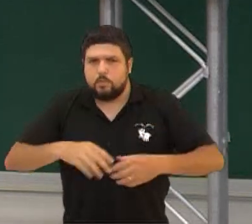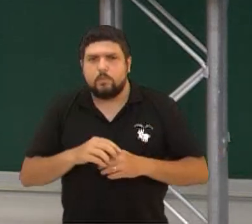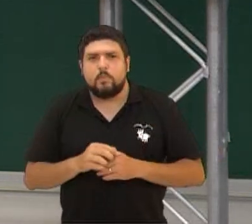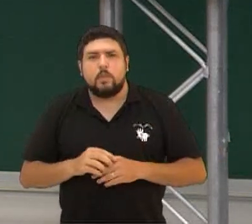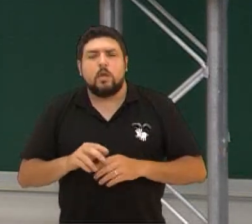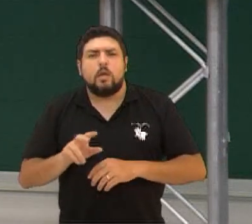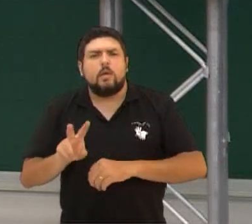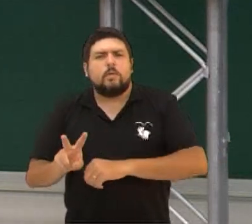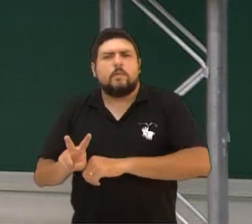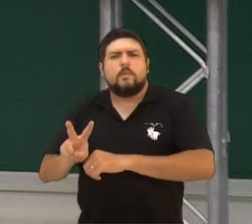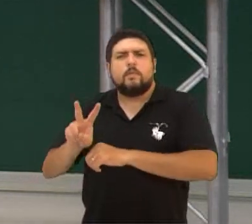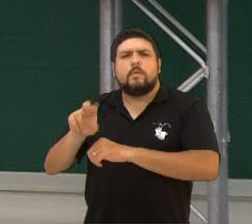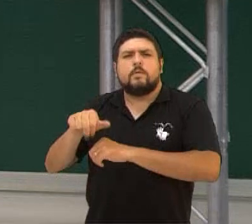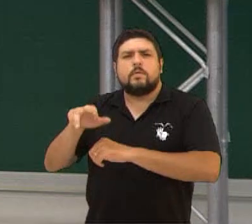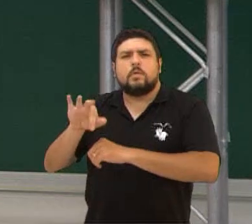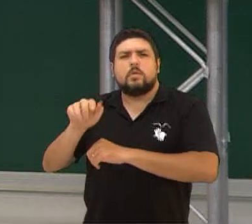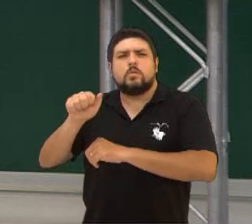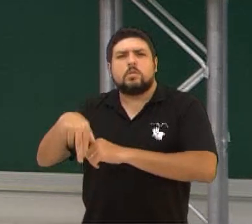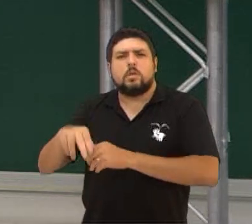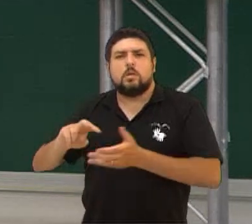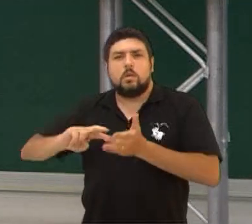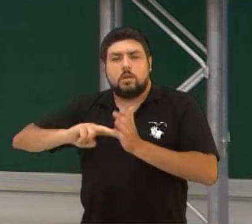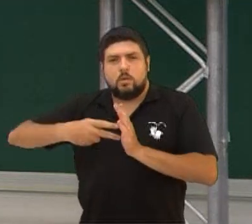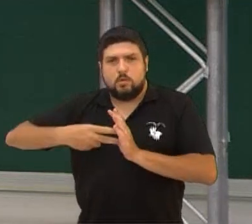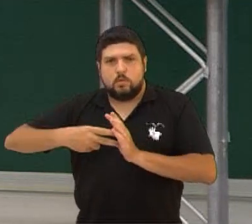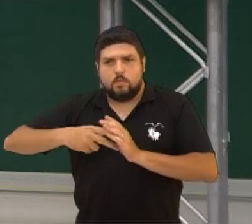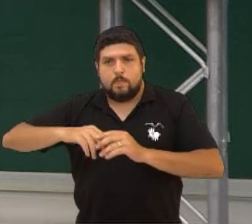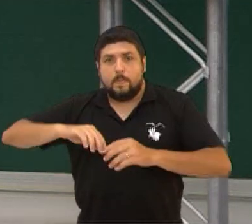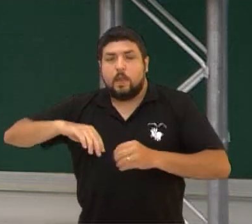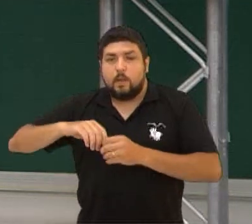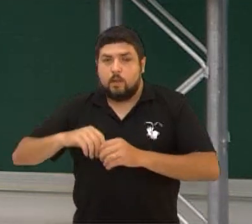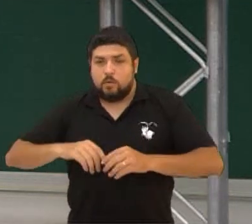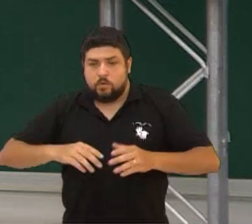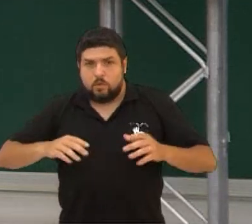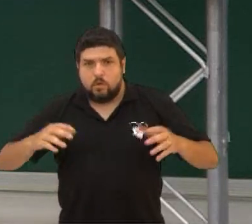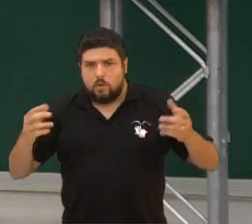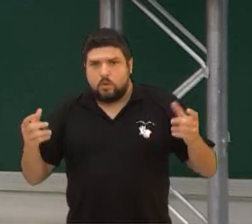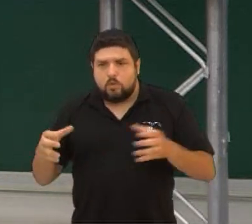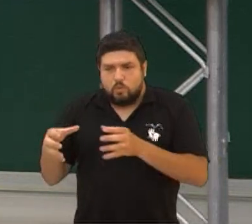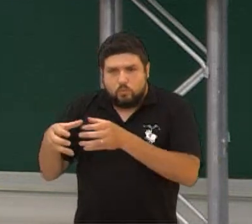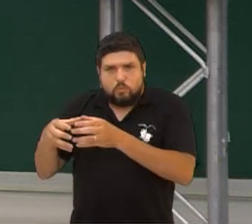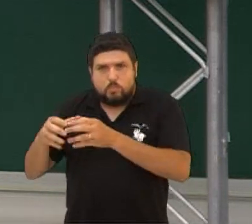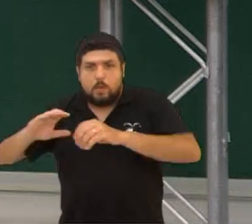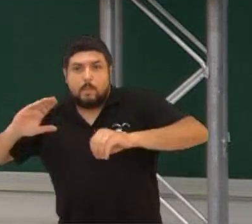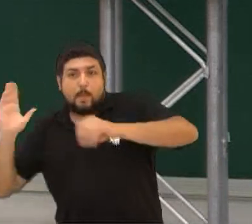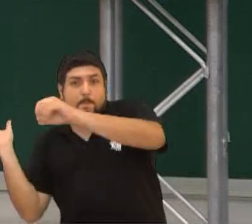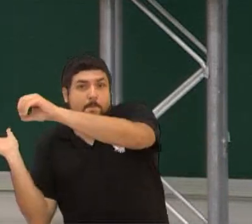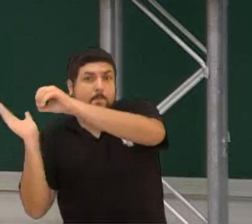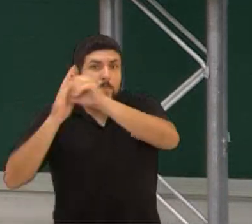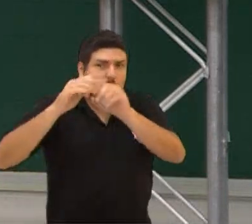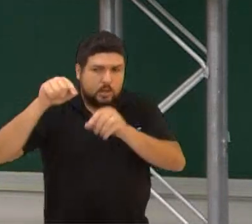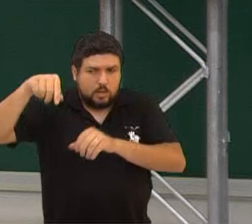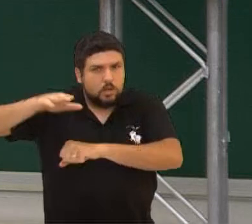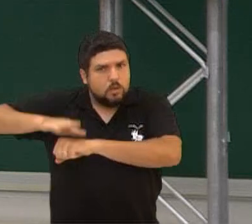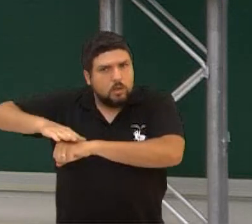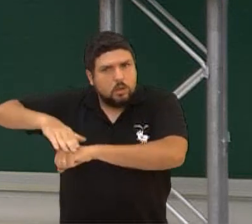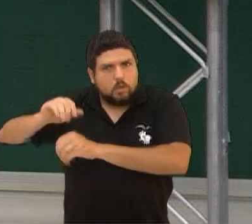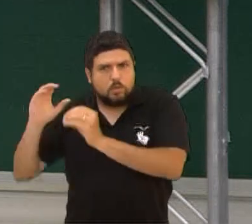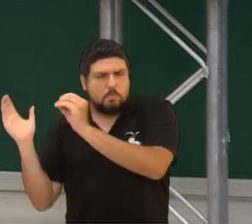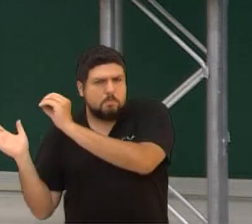vantagem significava o quê? O teu time tinha que executar o saque, a bola tinha que sair do teu time